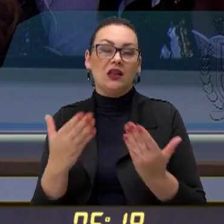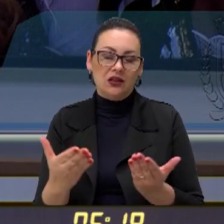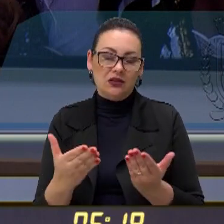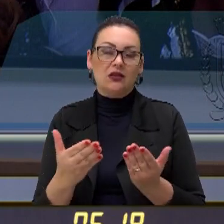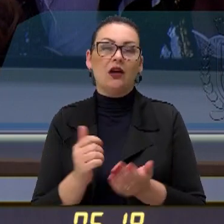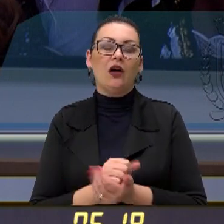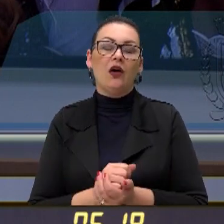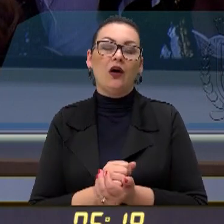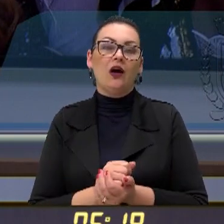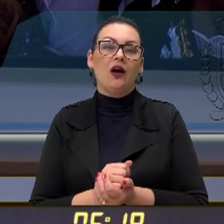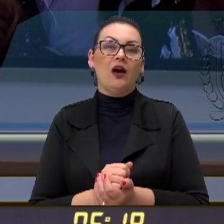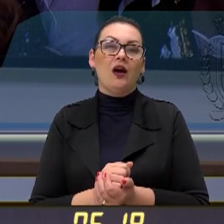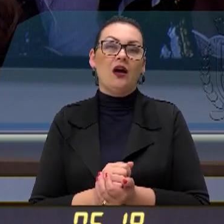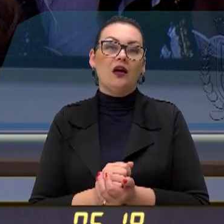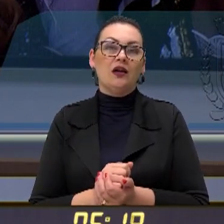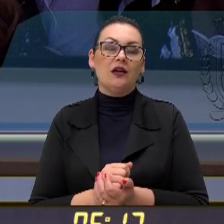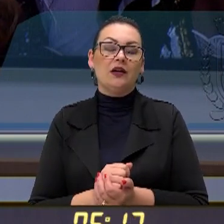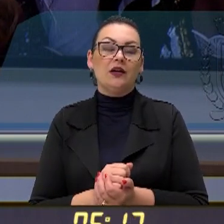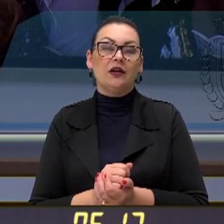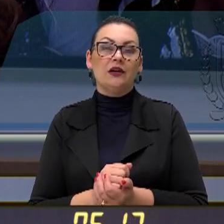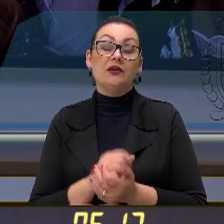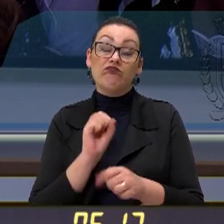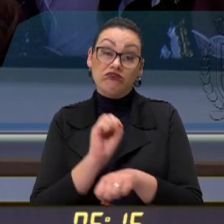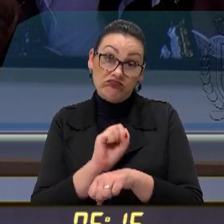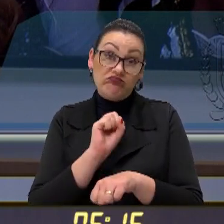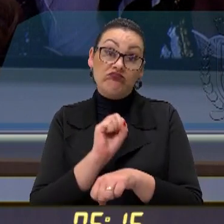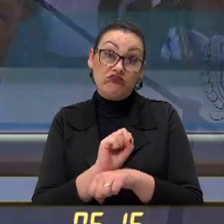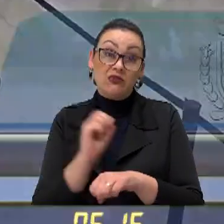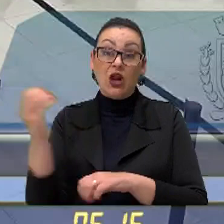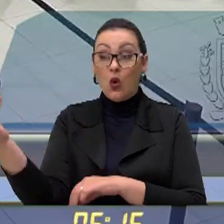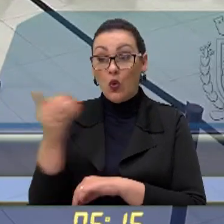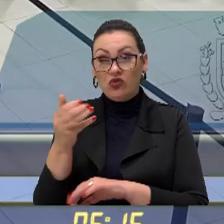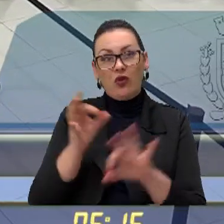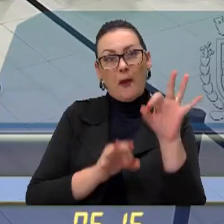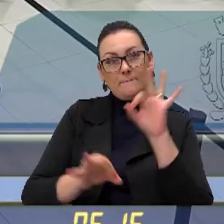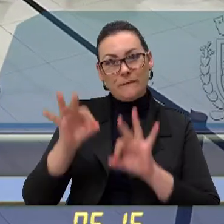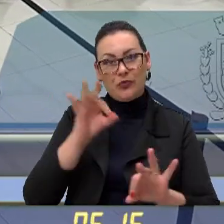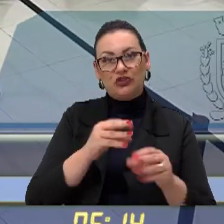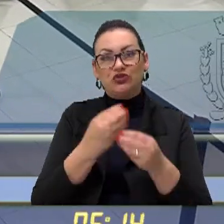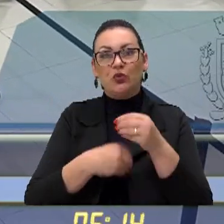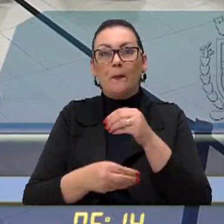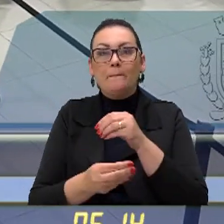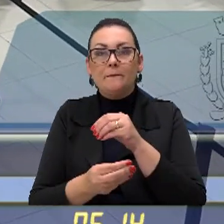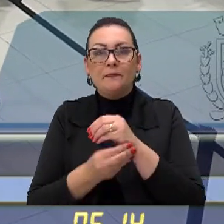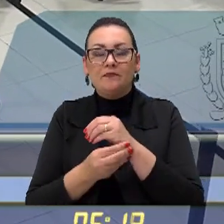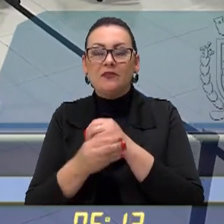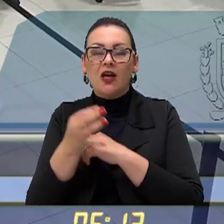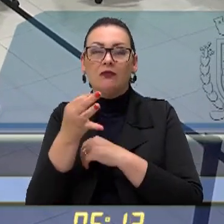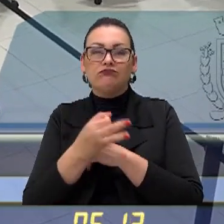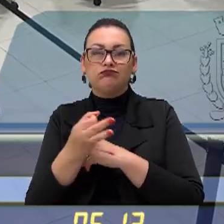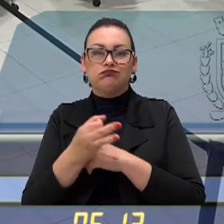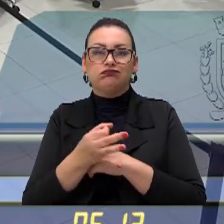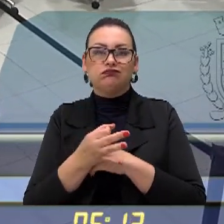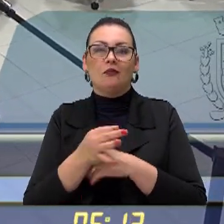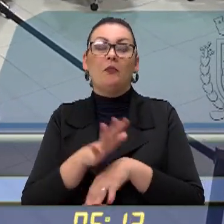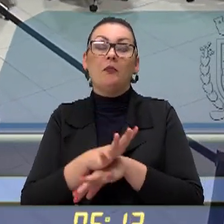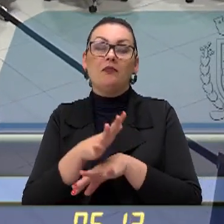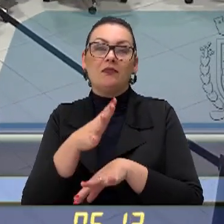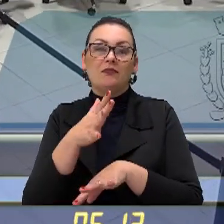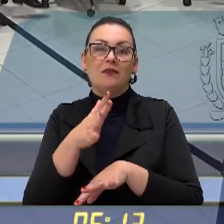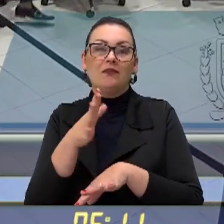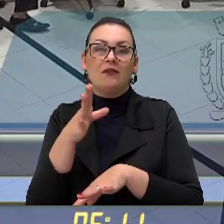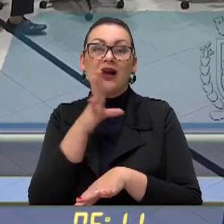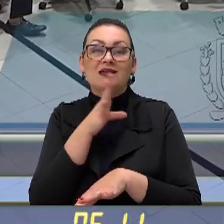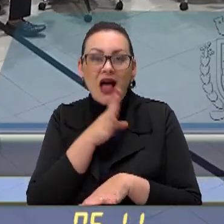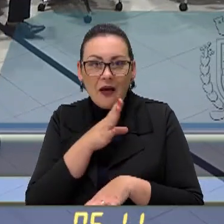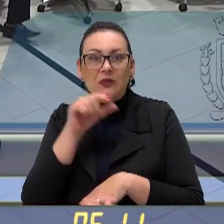ficamos, vereador Ildonei, vereador Hermani, no aguardo do envio desse projeto complementar, que certamente será ágil por